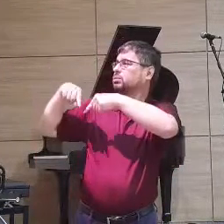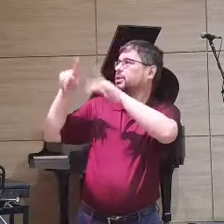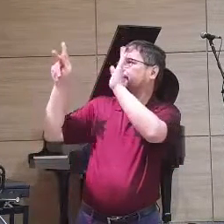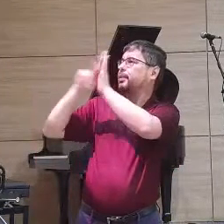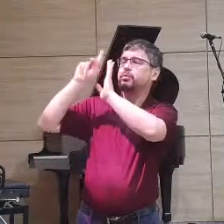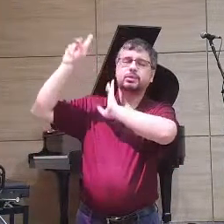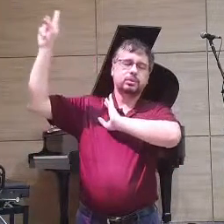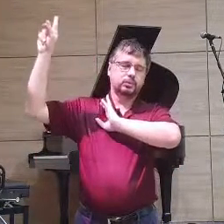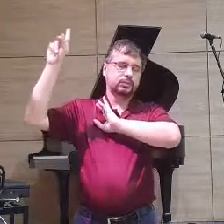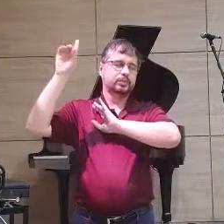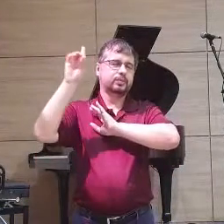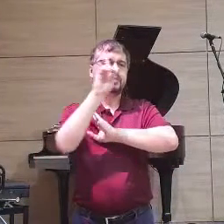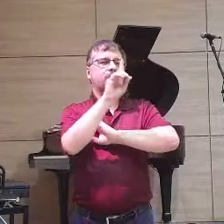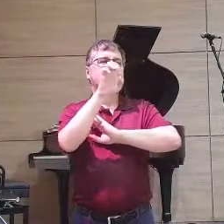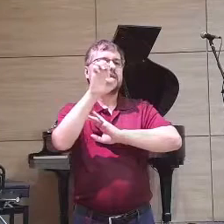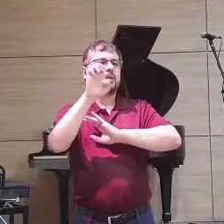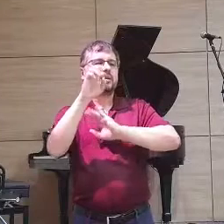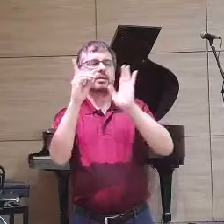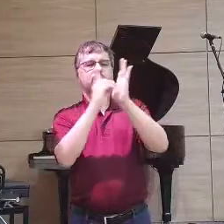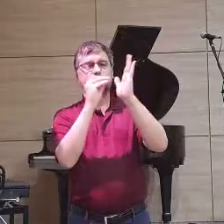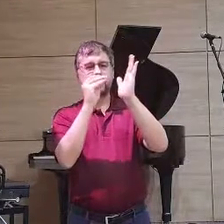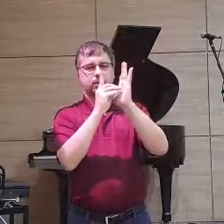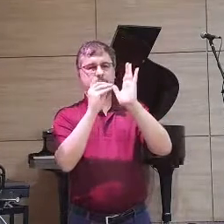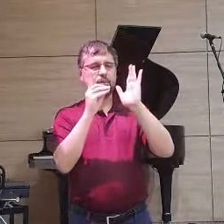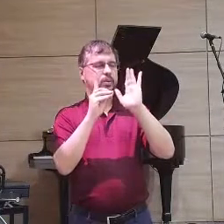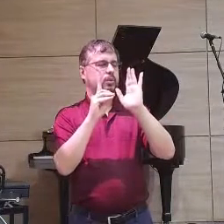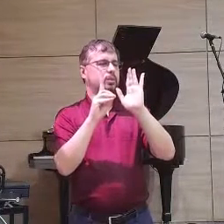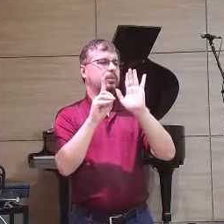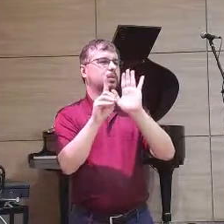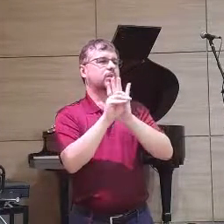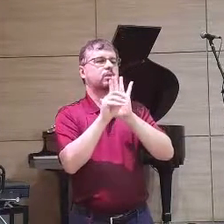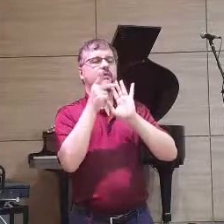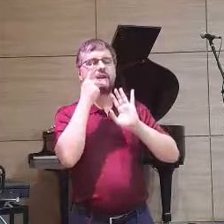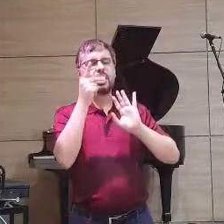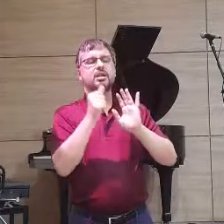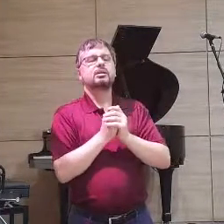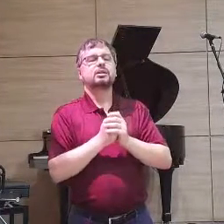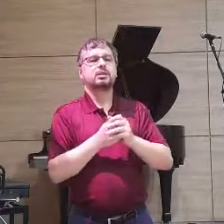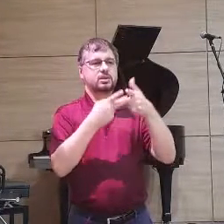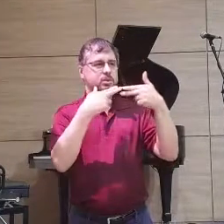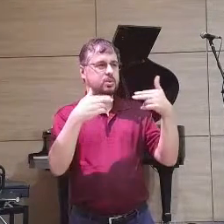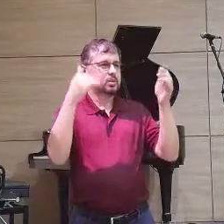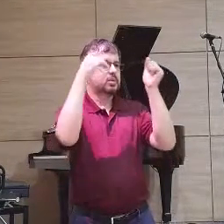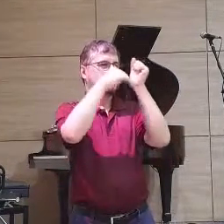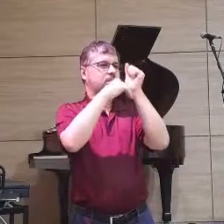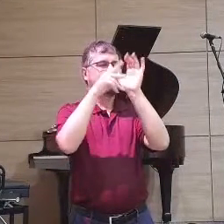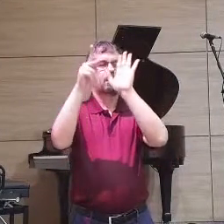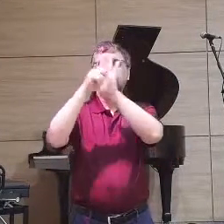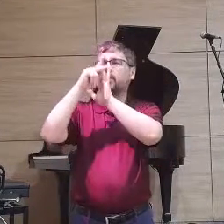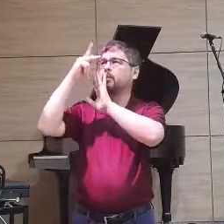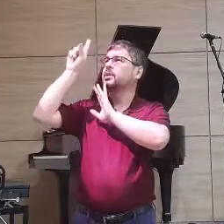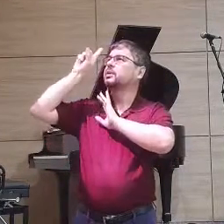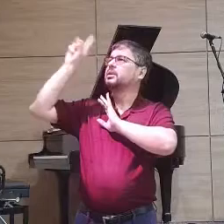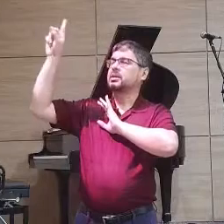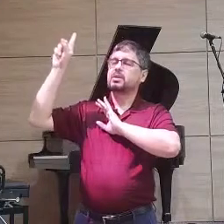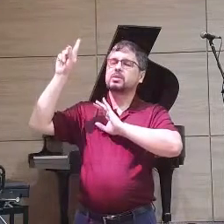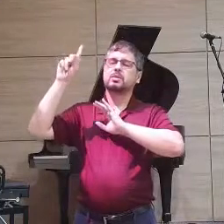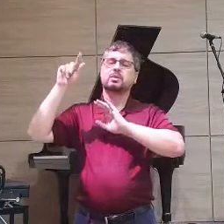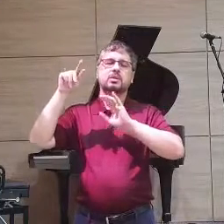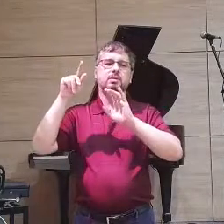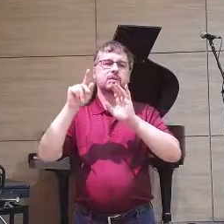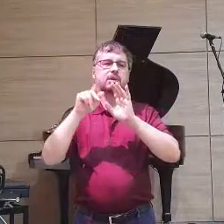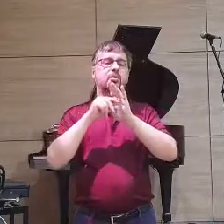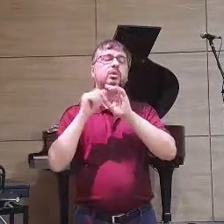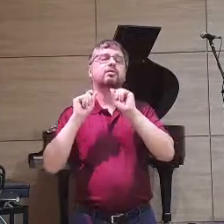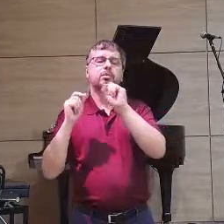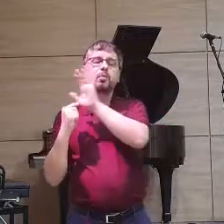Deuteronômio Capítulo 29 Versículo 29 diz que as coisas reveladas pertencem a nós e aos